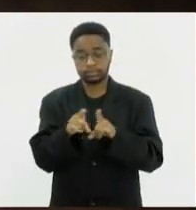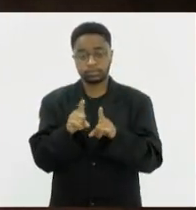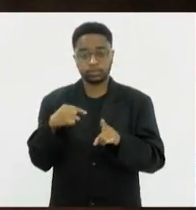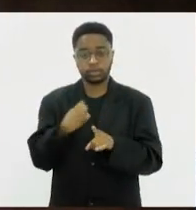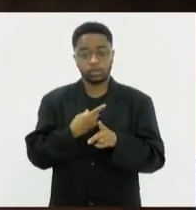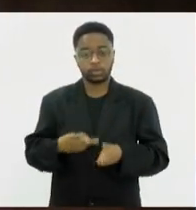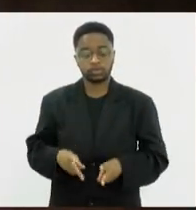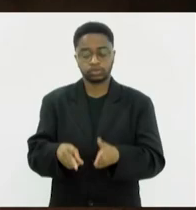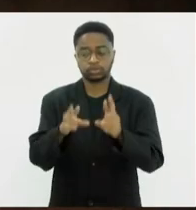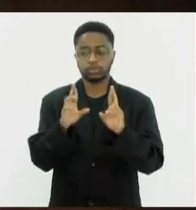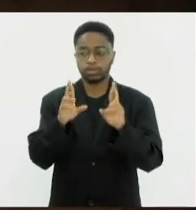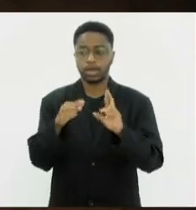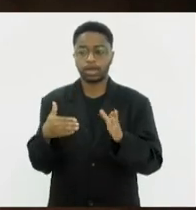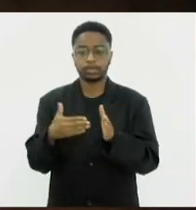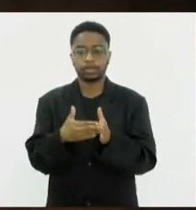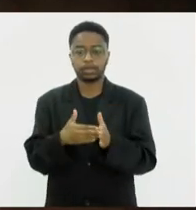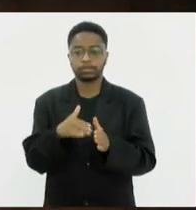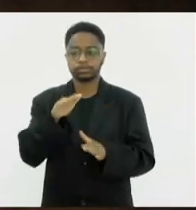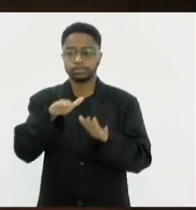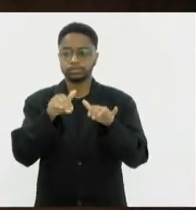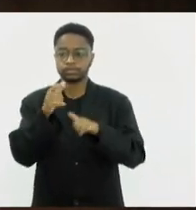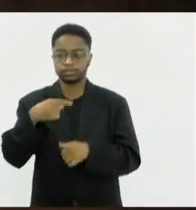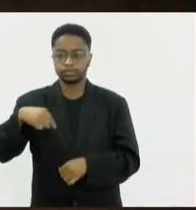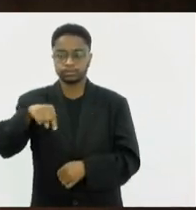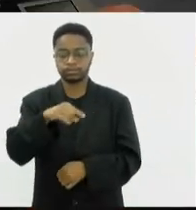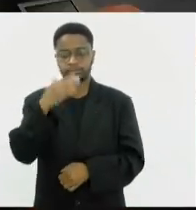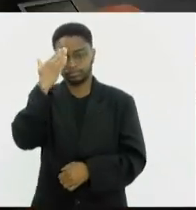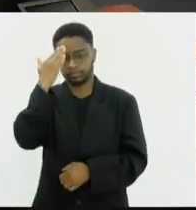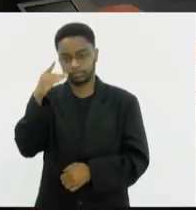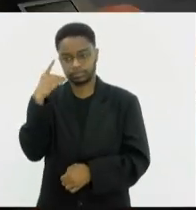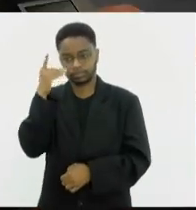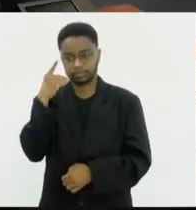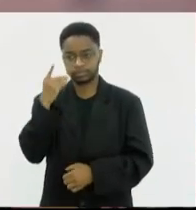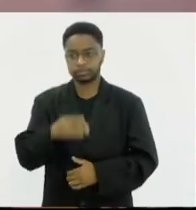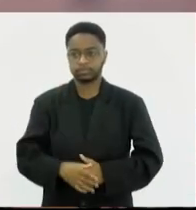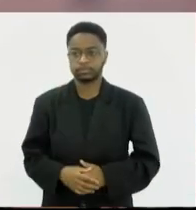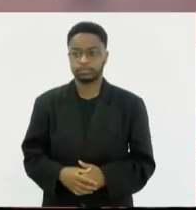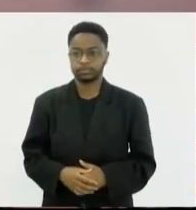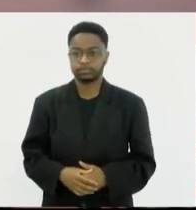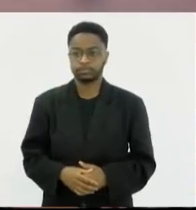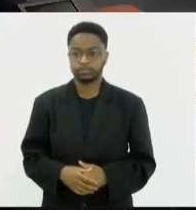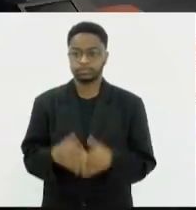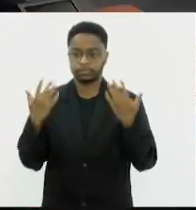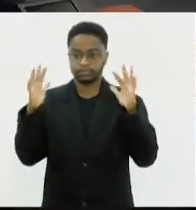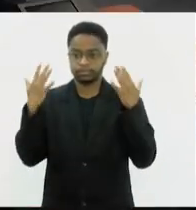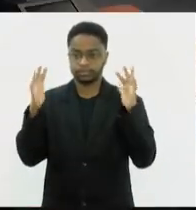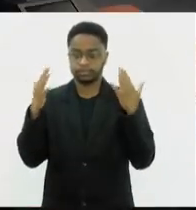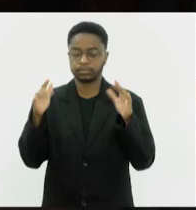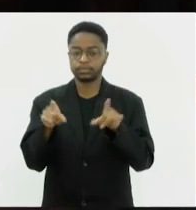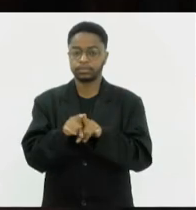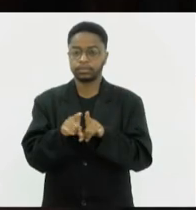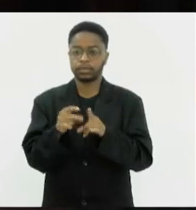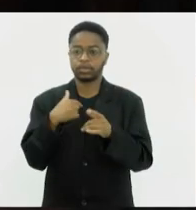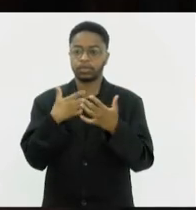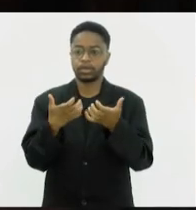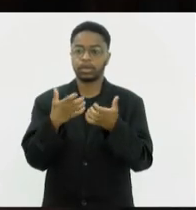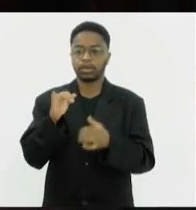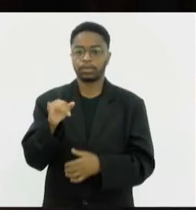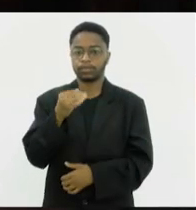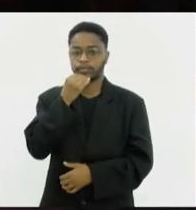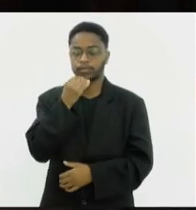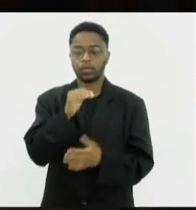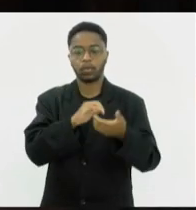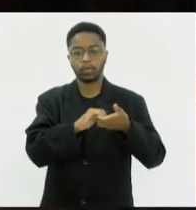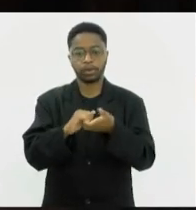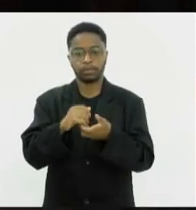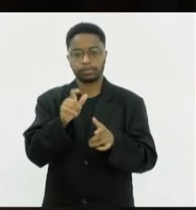quiser, até a convocação dos senhores e das senhoras. Obrigado, deputada Marta Rocha. Deputado Rodrigo Amorim, também quero aproveitar e cumprimentar todos que estão